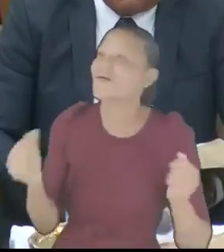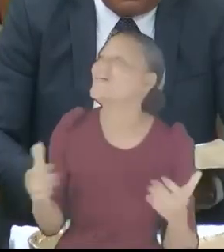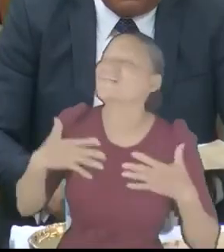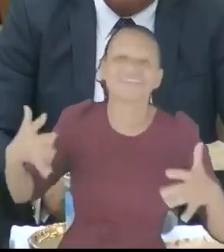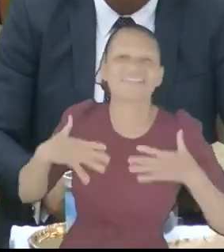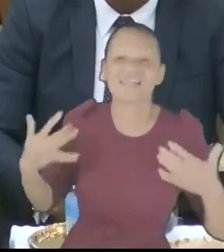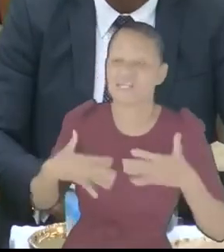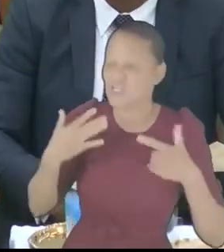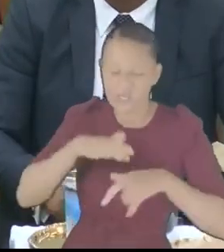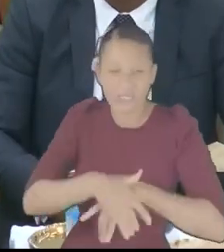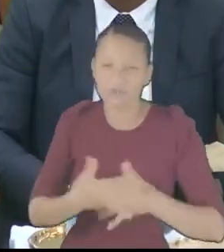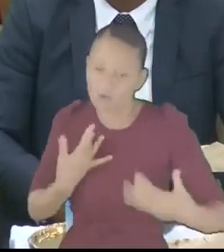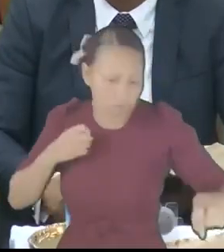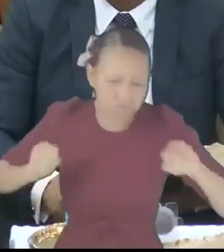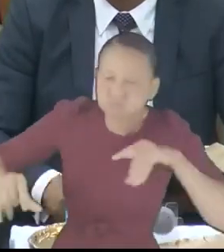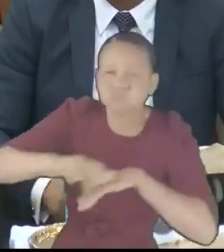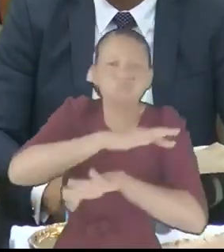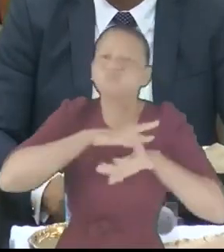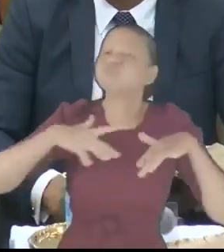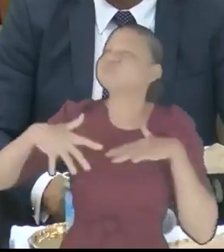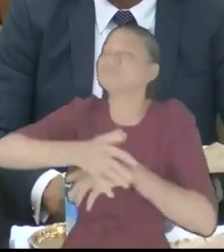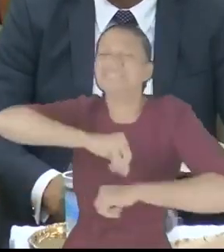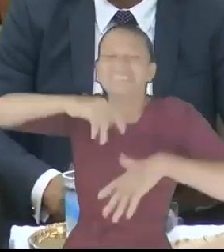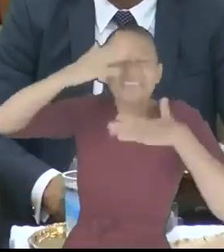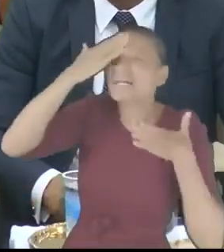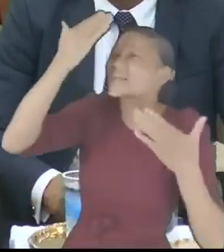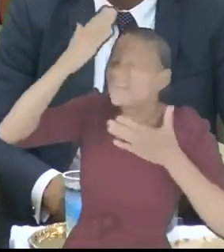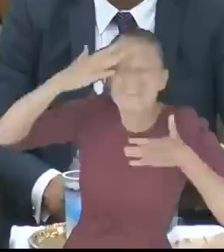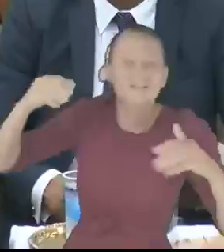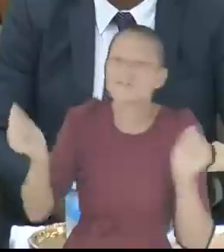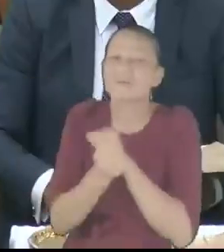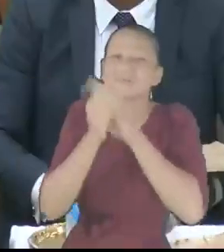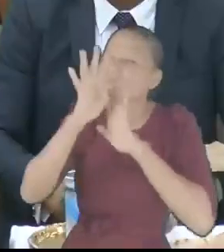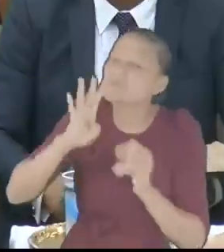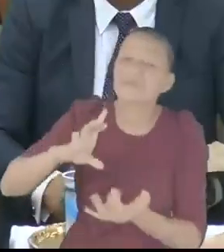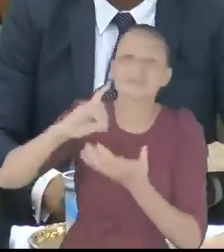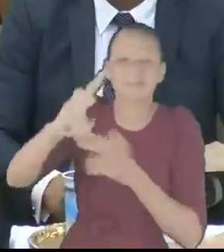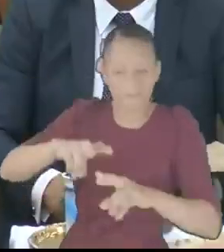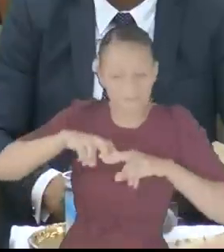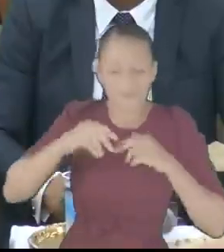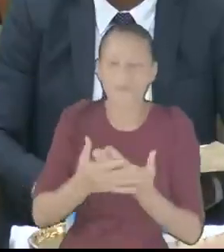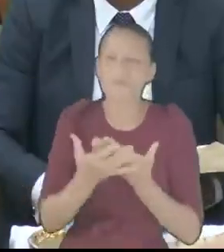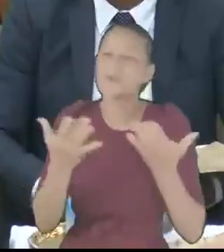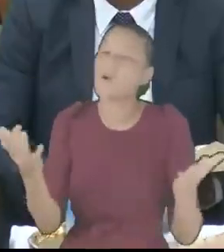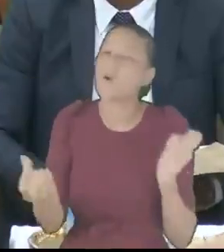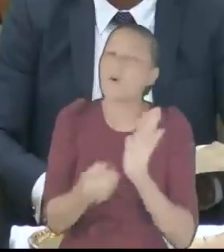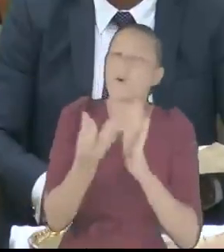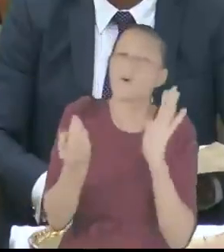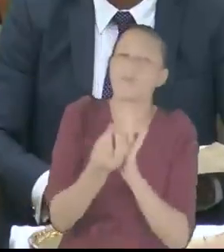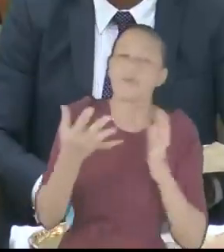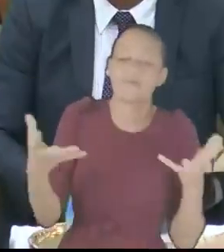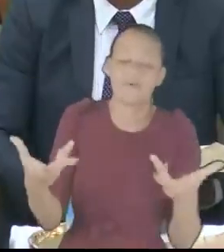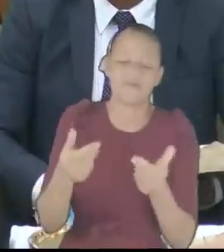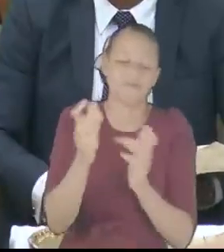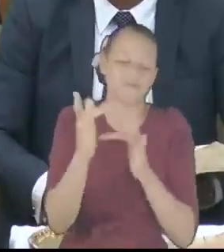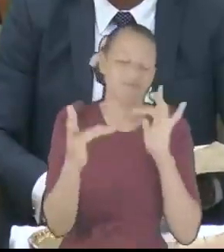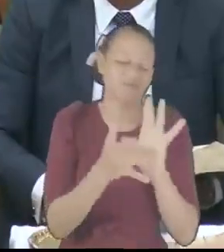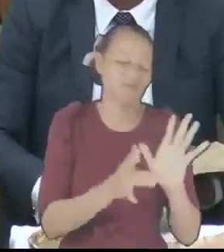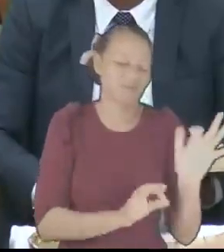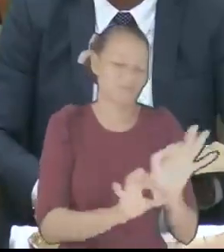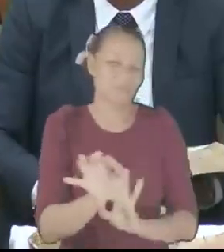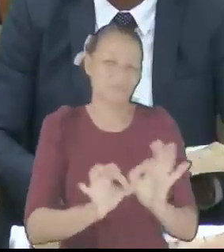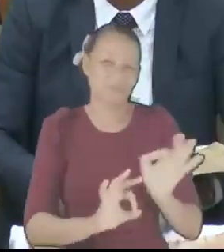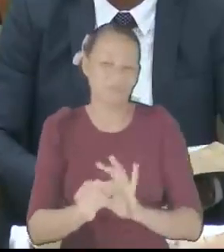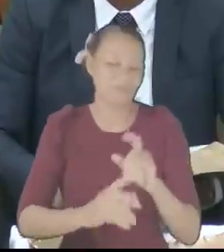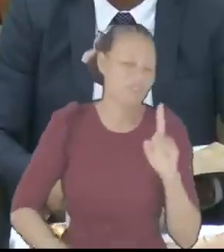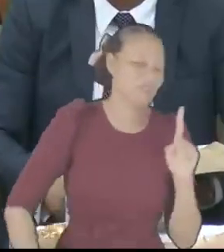É noite de ação de graças. É noite de dar glória a Deus por essa grande obra que Jesus fez lá